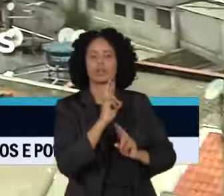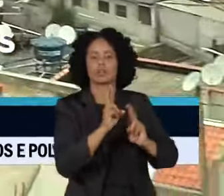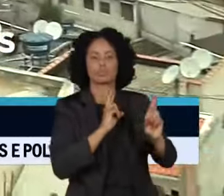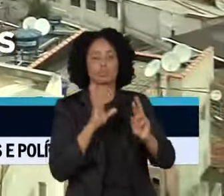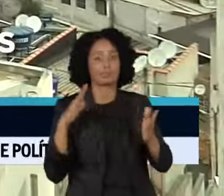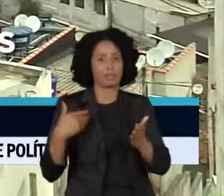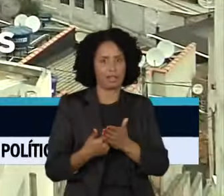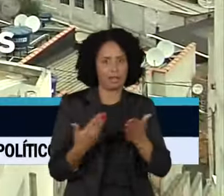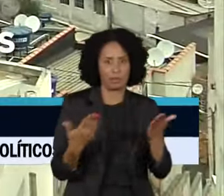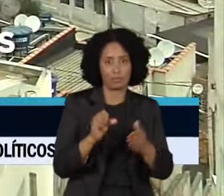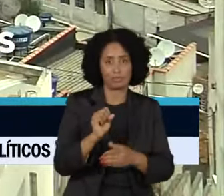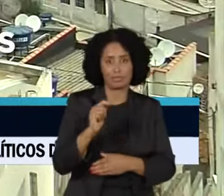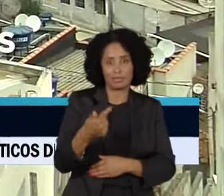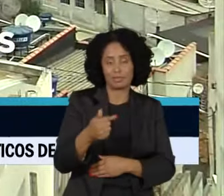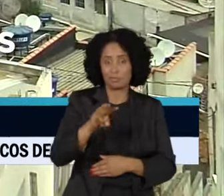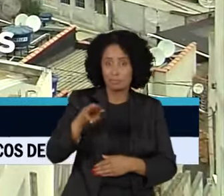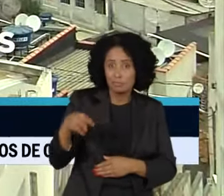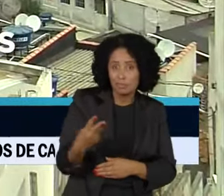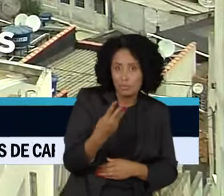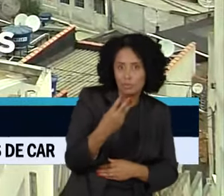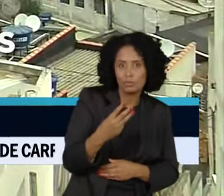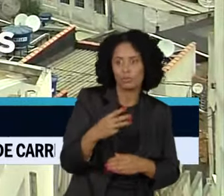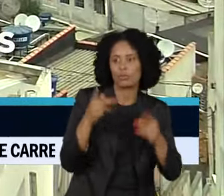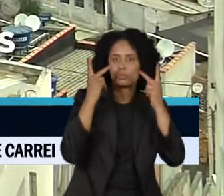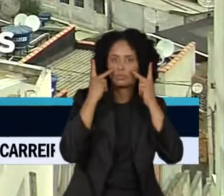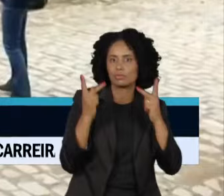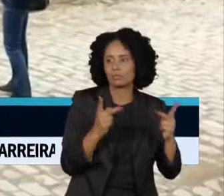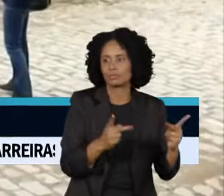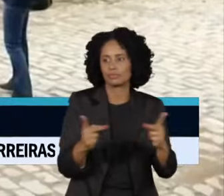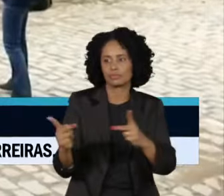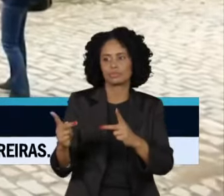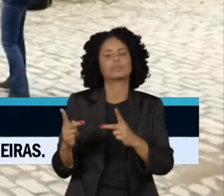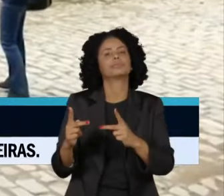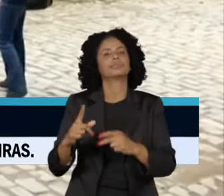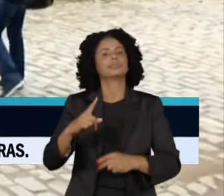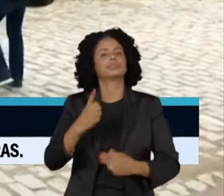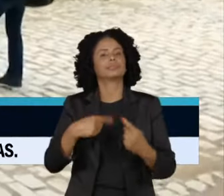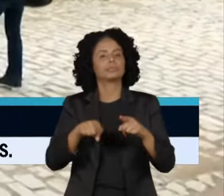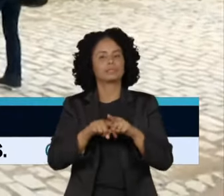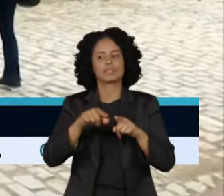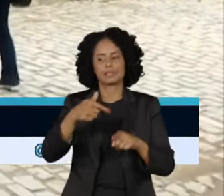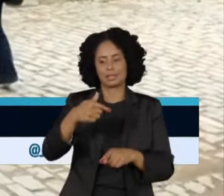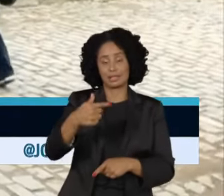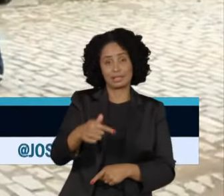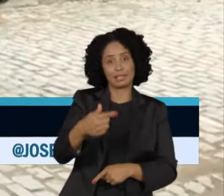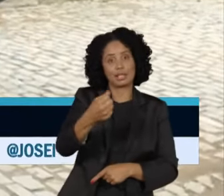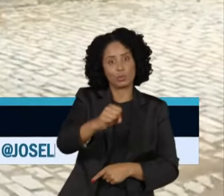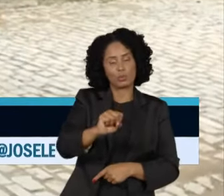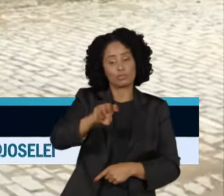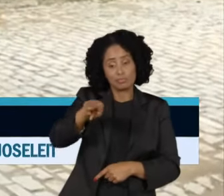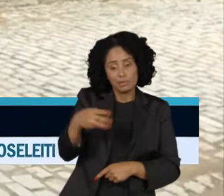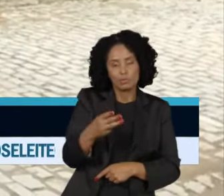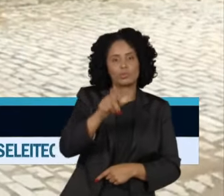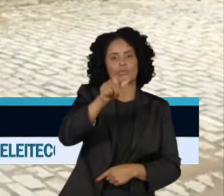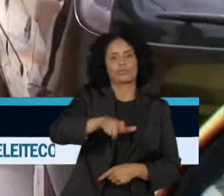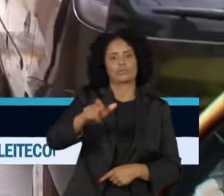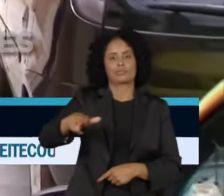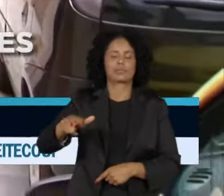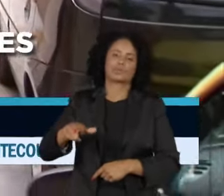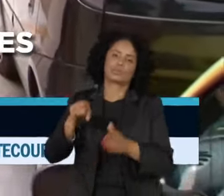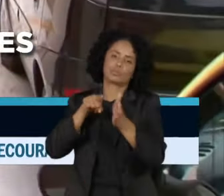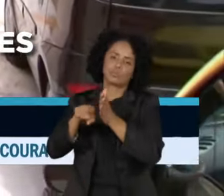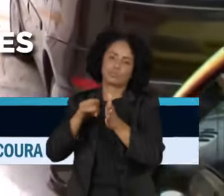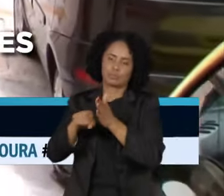87 milhões de domicílios foram visitados e cerca de 178 milhões de pessoas entrevistadas.